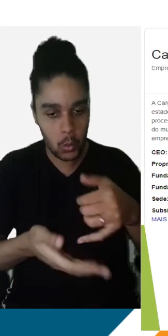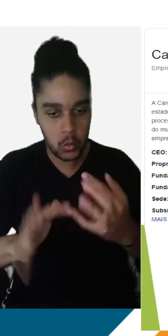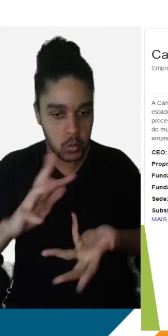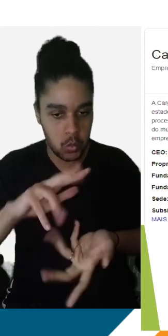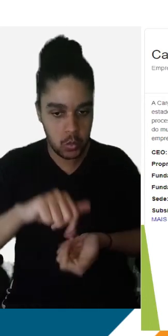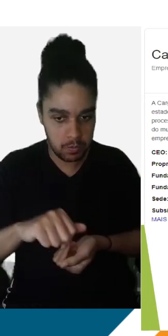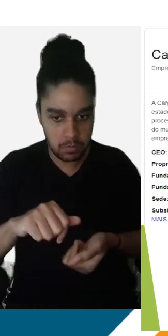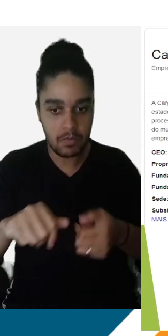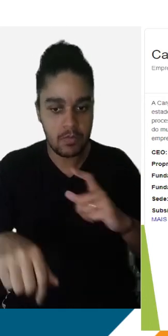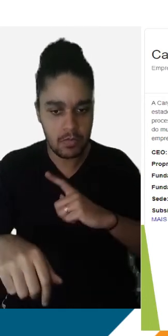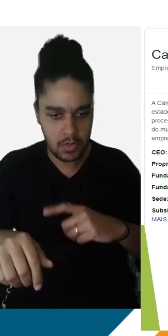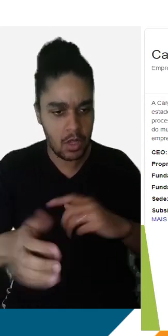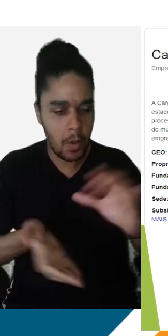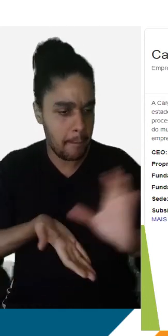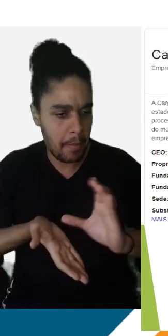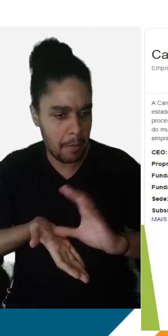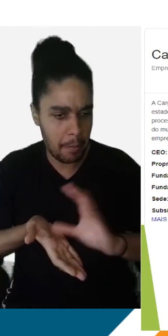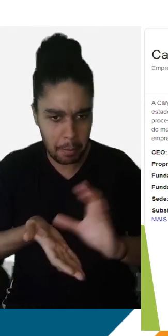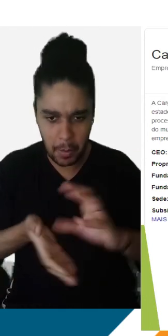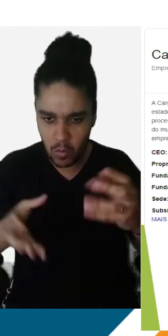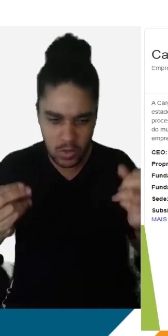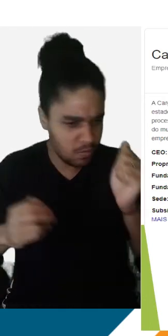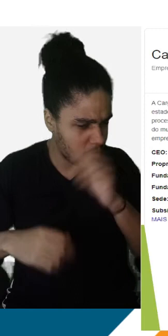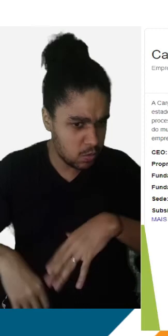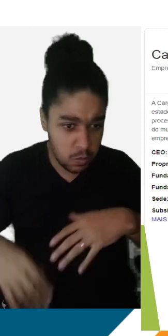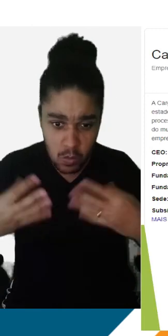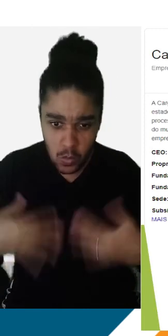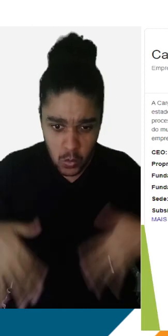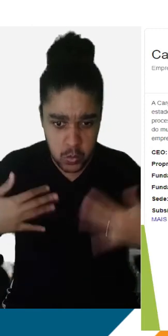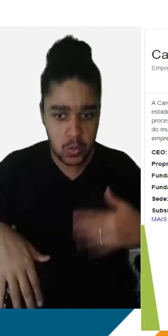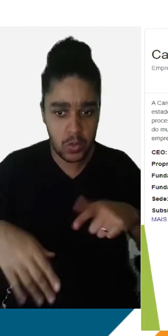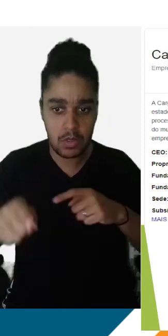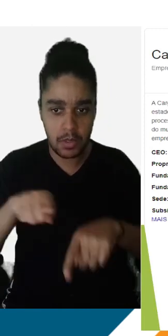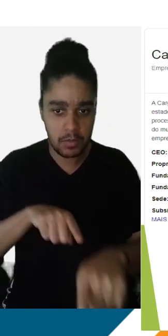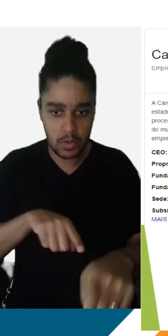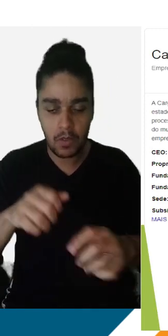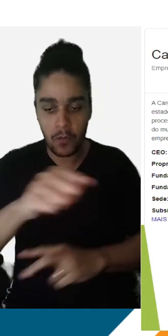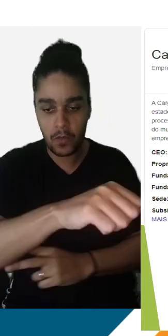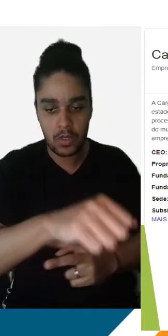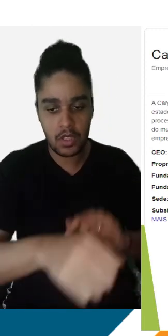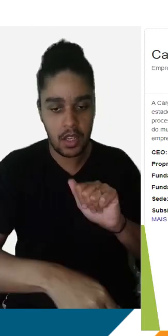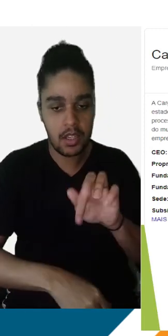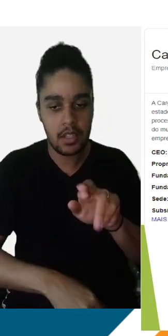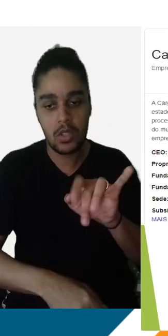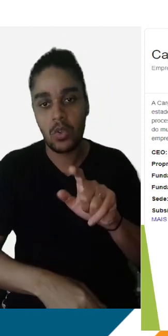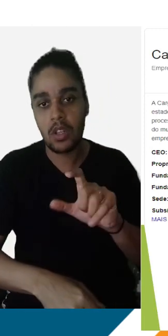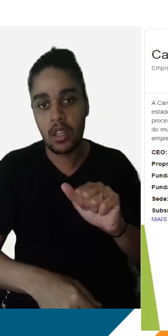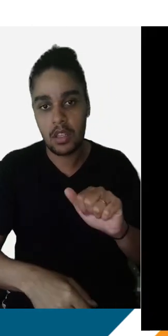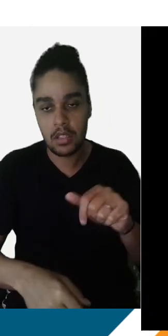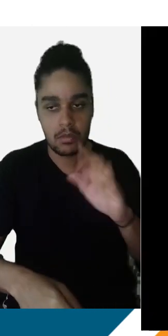tá? Conseguindo lucros absurdos, beleza? Dentro dessa perspectiva de avanço da fronteira agrícola